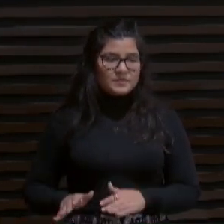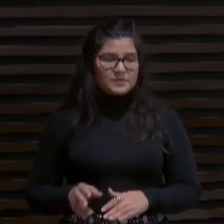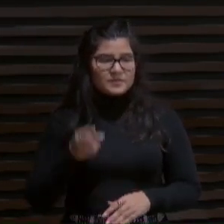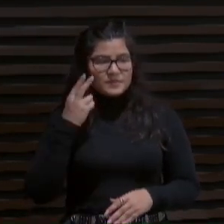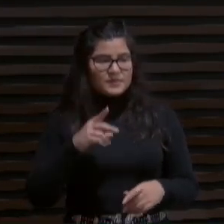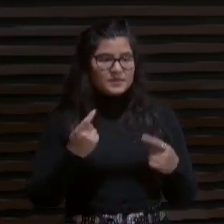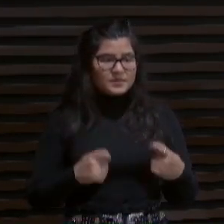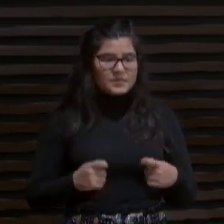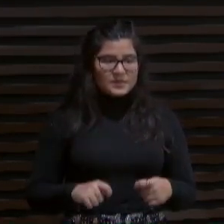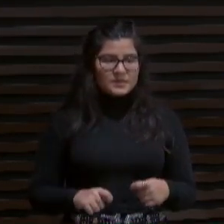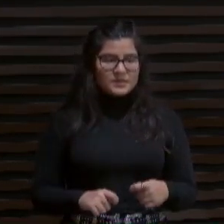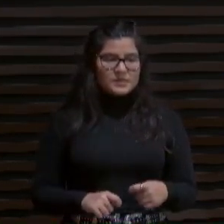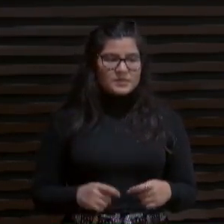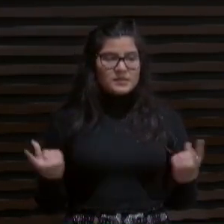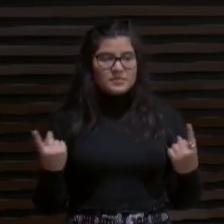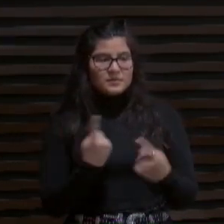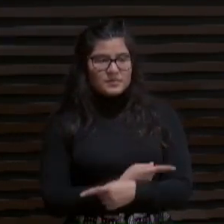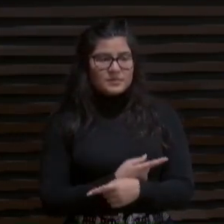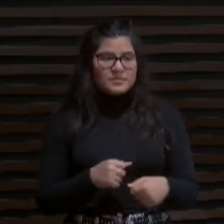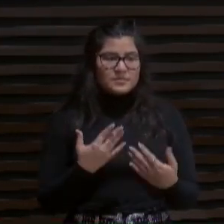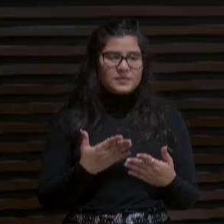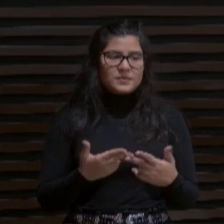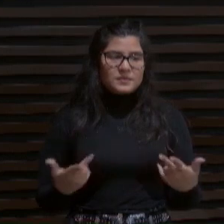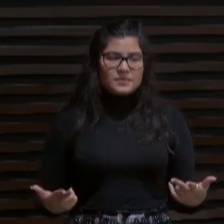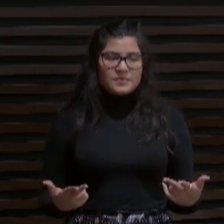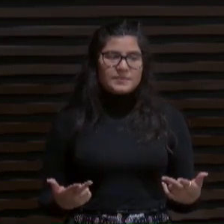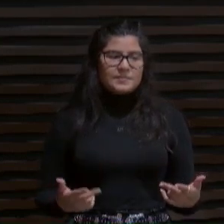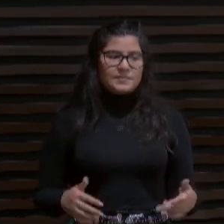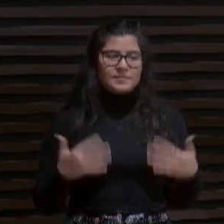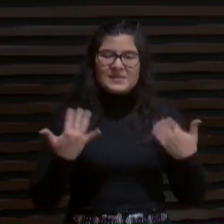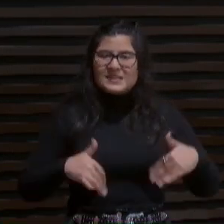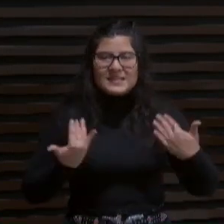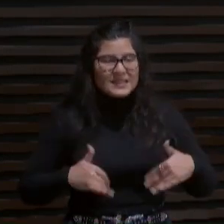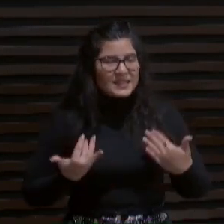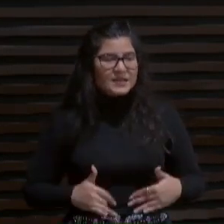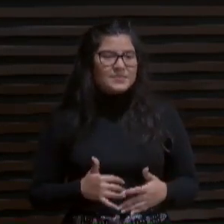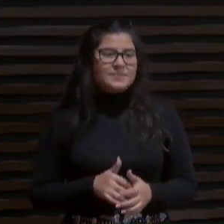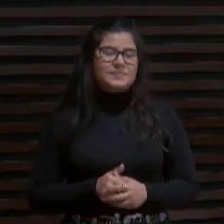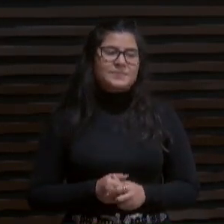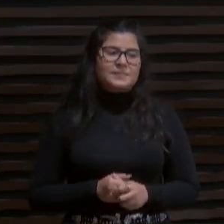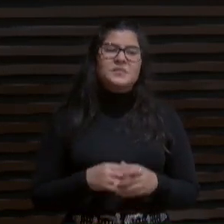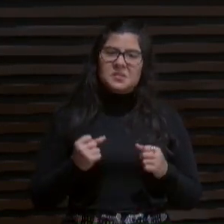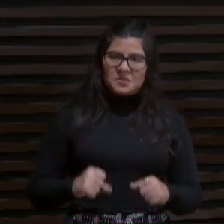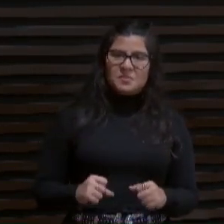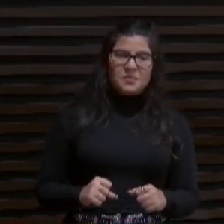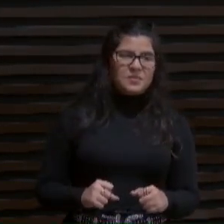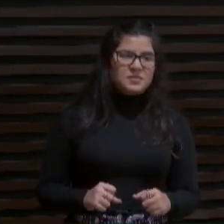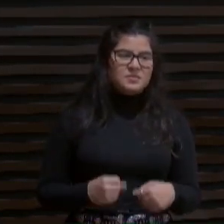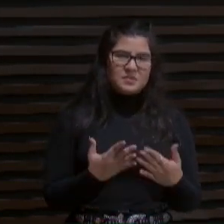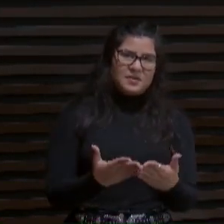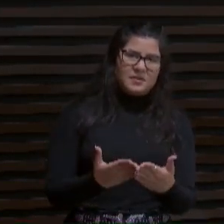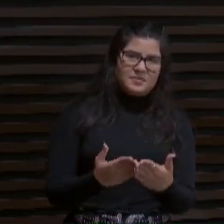ao invés de te oferecer a espinha por 32, eu digo, o que é isso, meu irmão? Você pode ficar com a espinha se você quiser. E